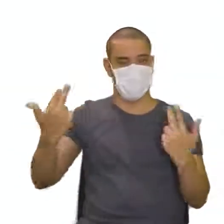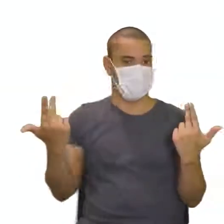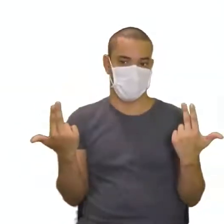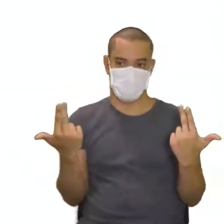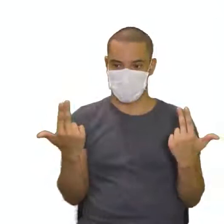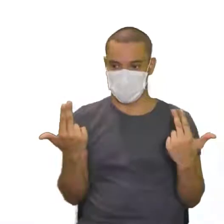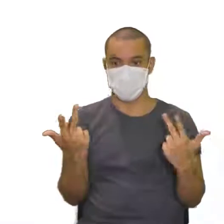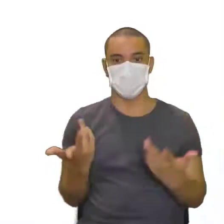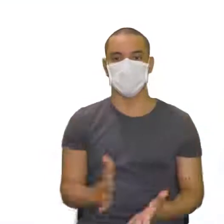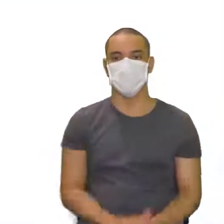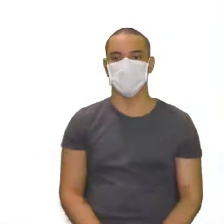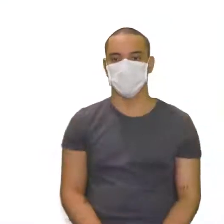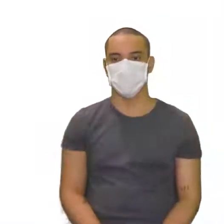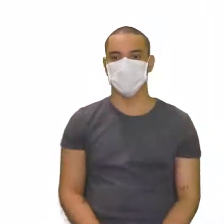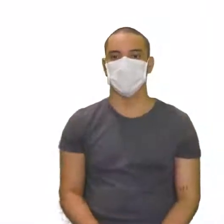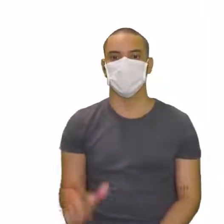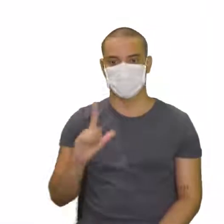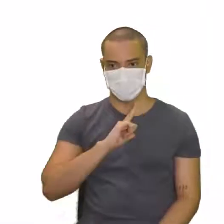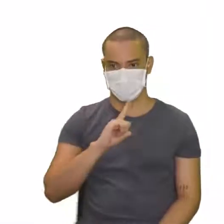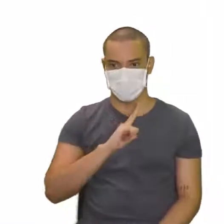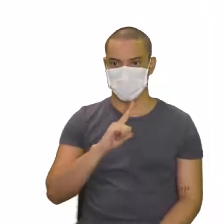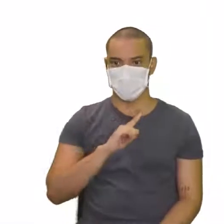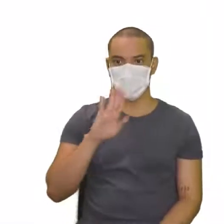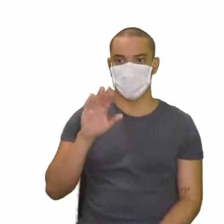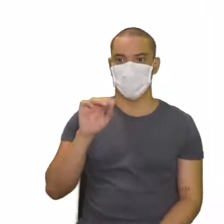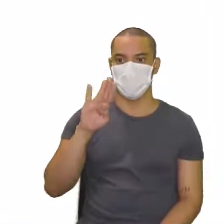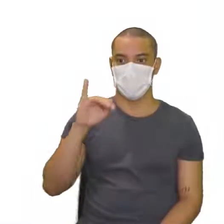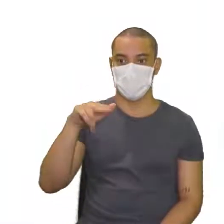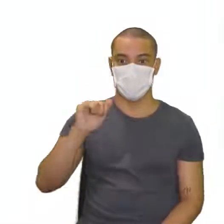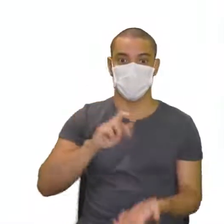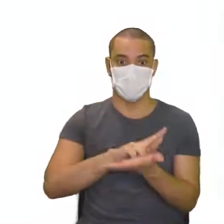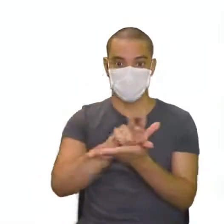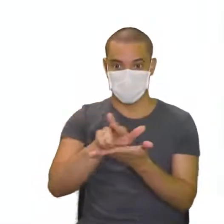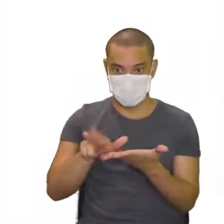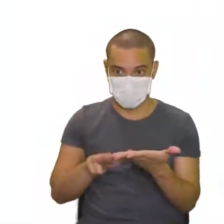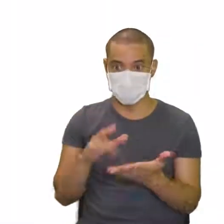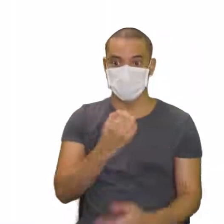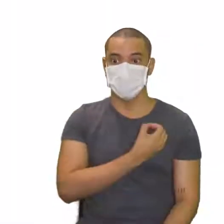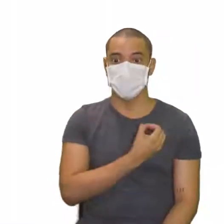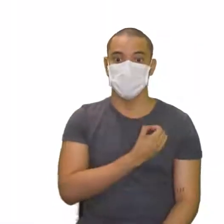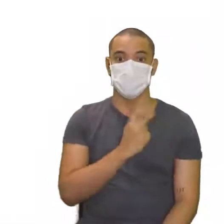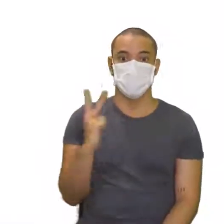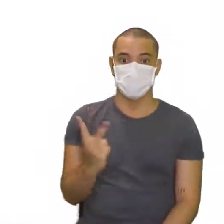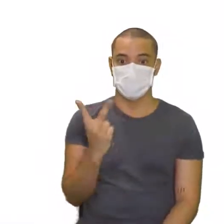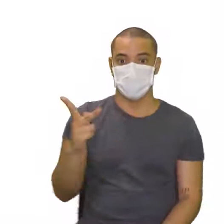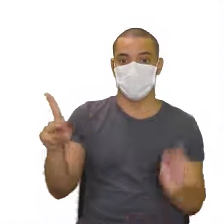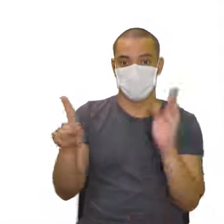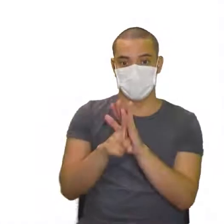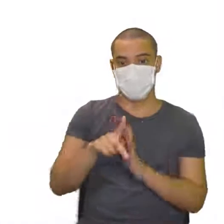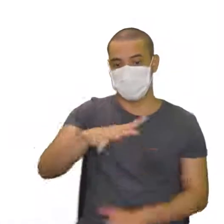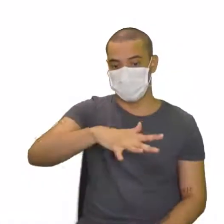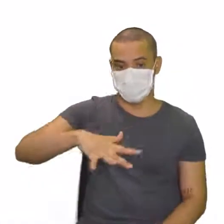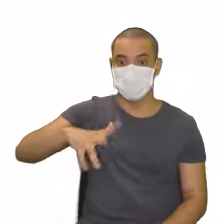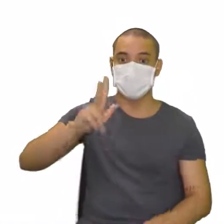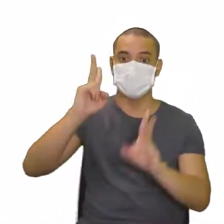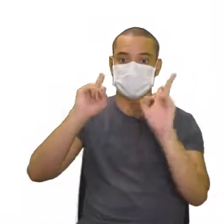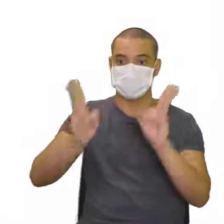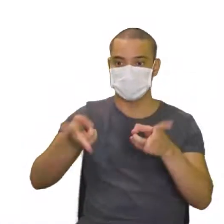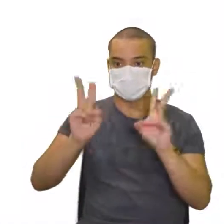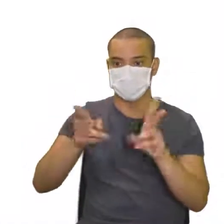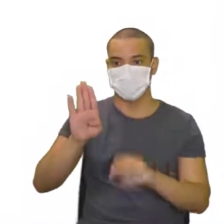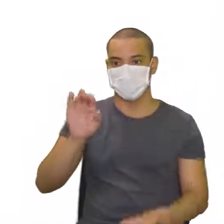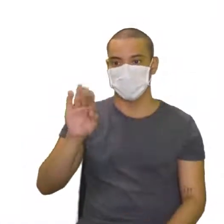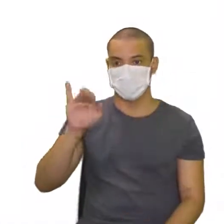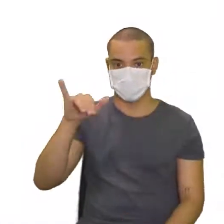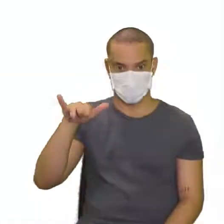E ali nós temos que a bobina são várias espiras. E o valor da intensidade do campo vai ser o mesmo da bobina, como